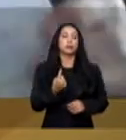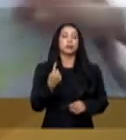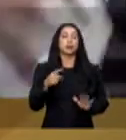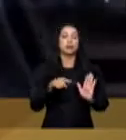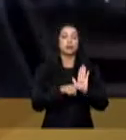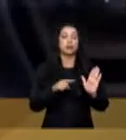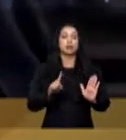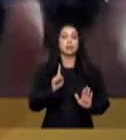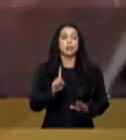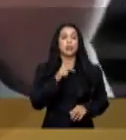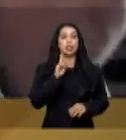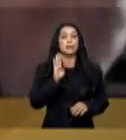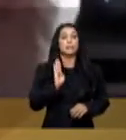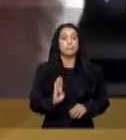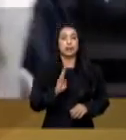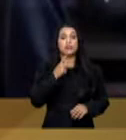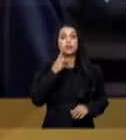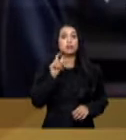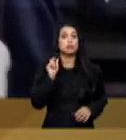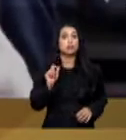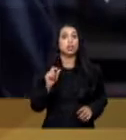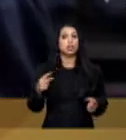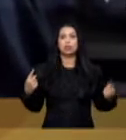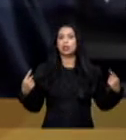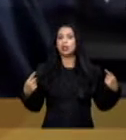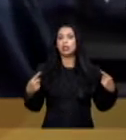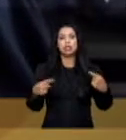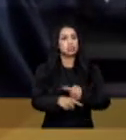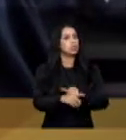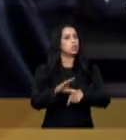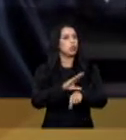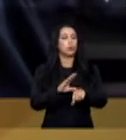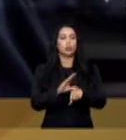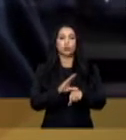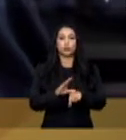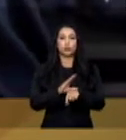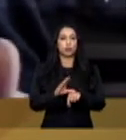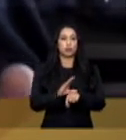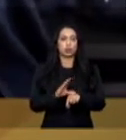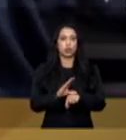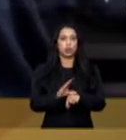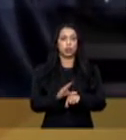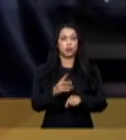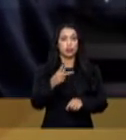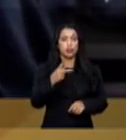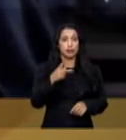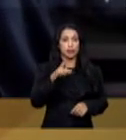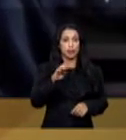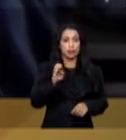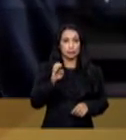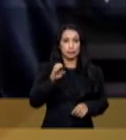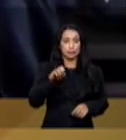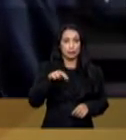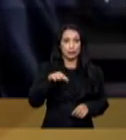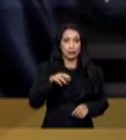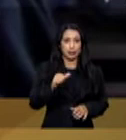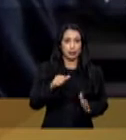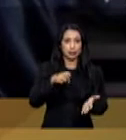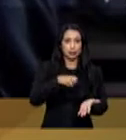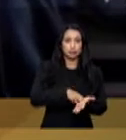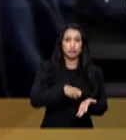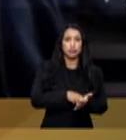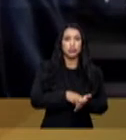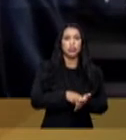inconstitucional as balizas de fixação da pena, que na previsão legal vão de 10